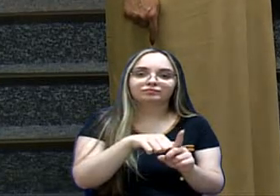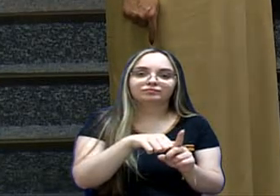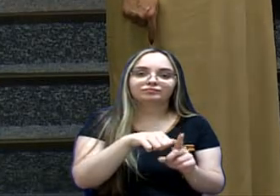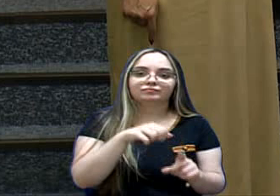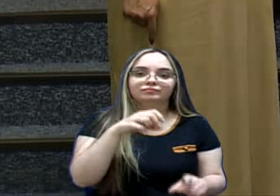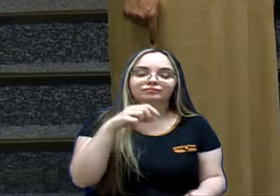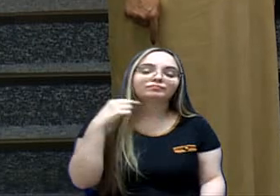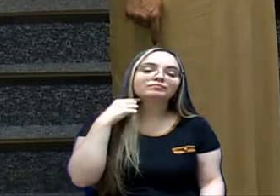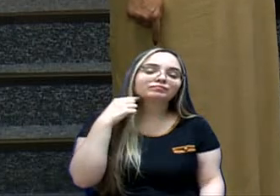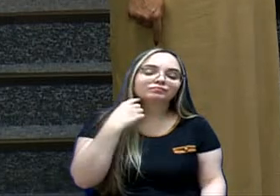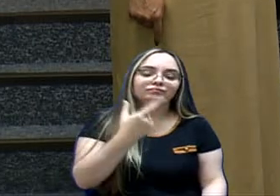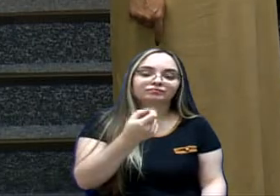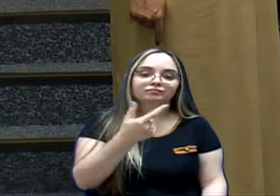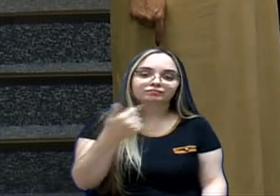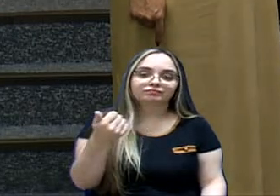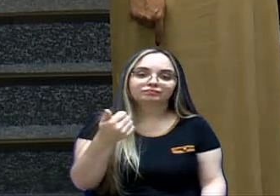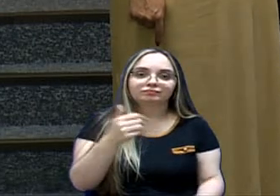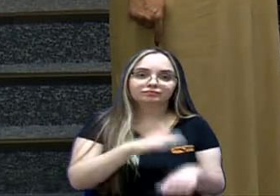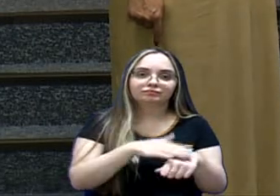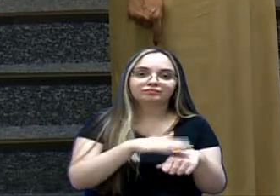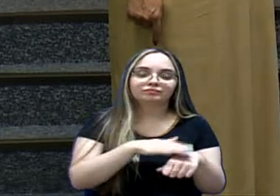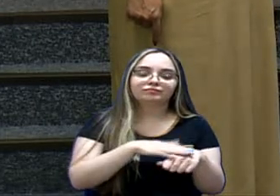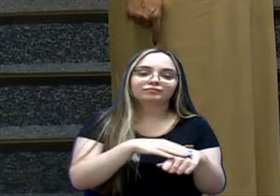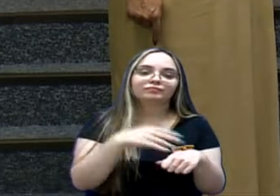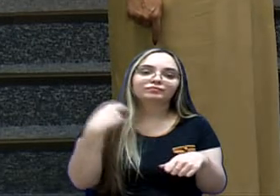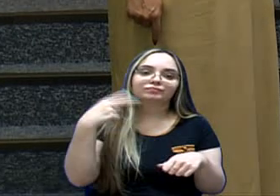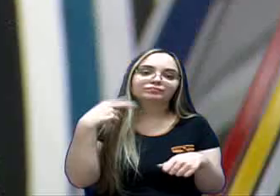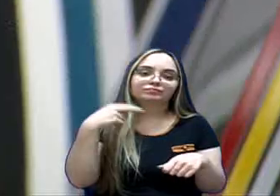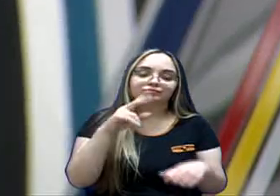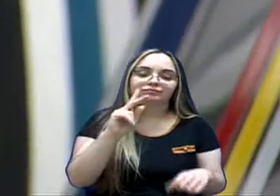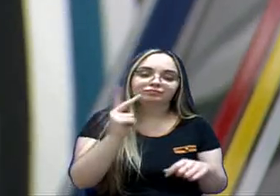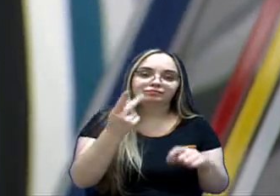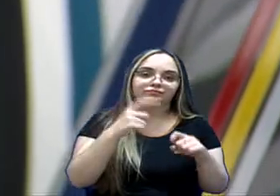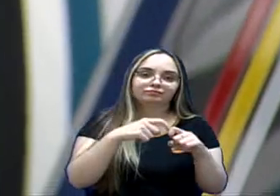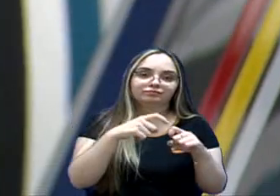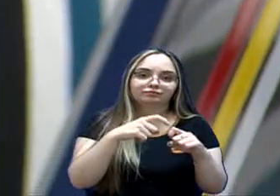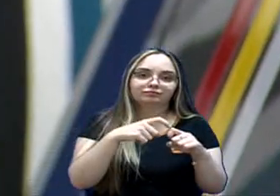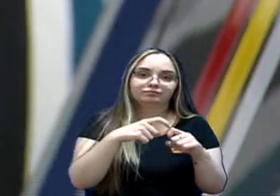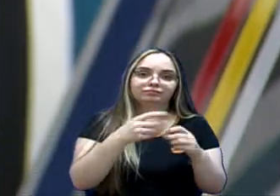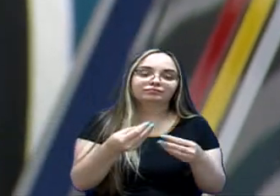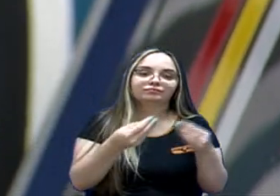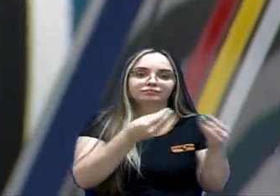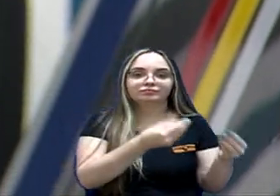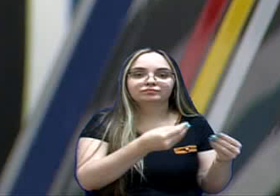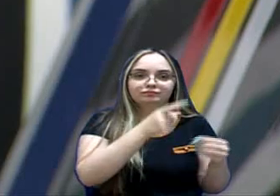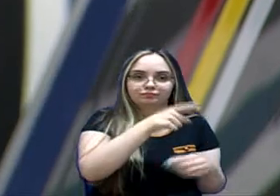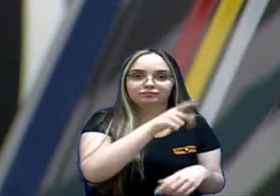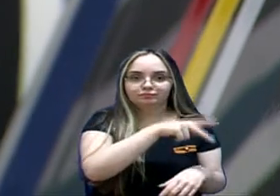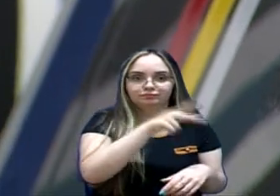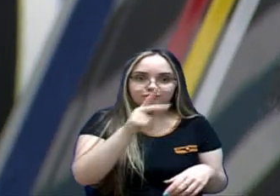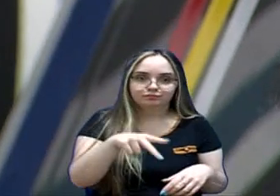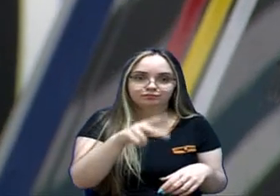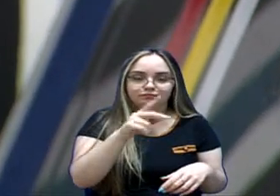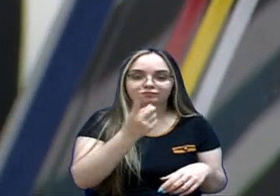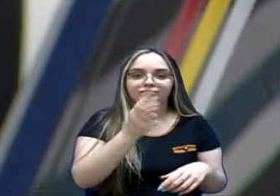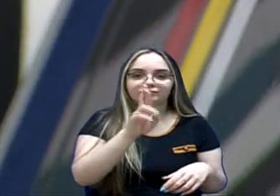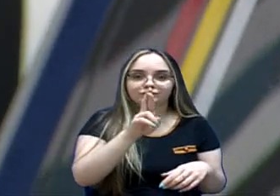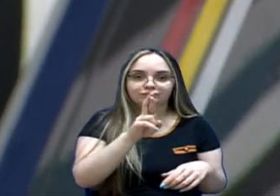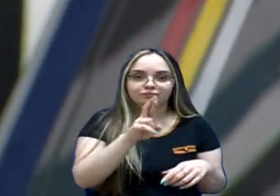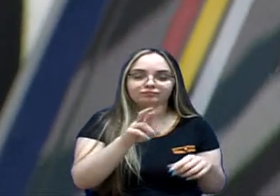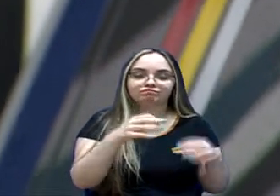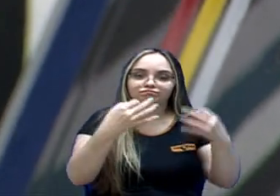2021, de autoria do vereador Dr. Hélio Brasileiro, confere ao ilustríssimo professor, doutor,